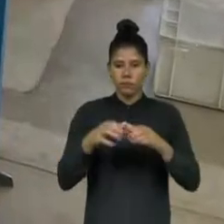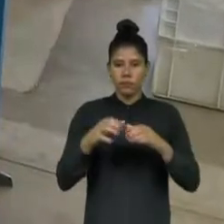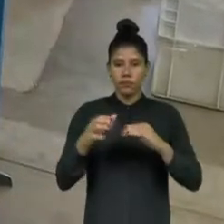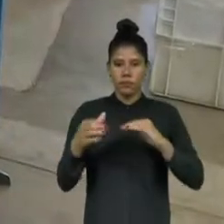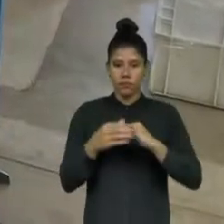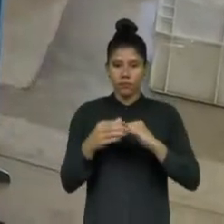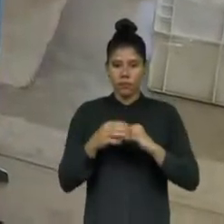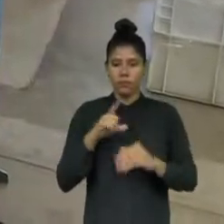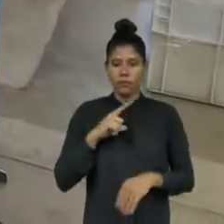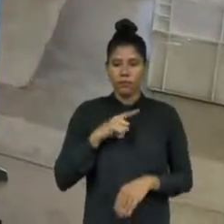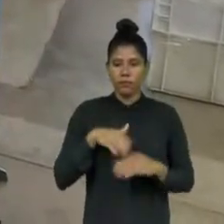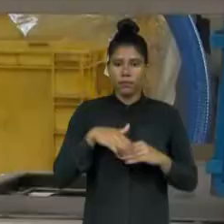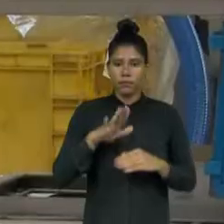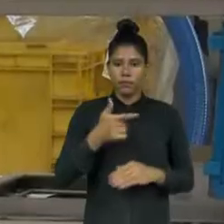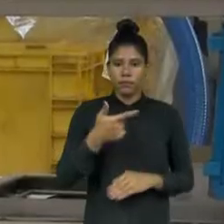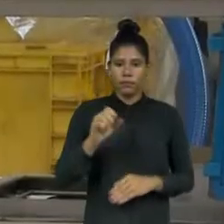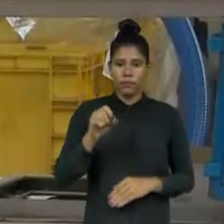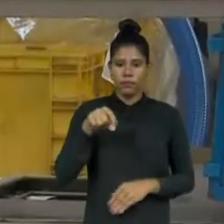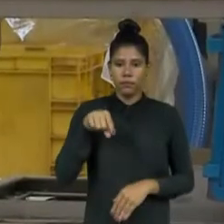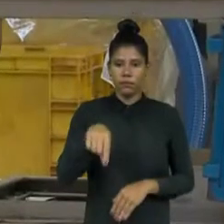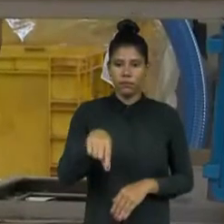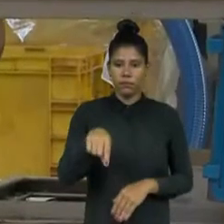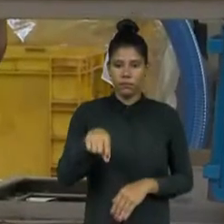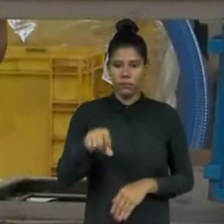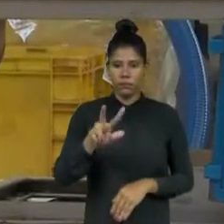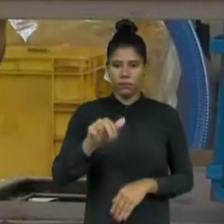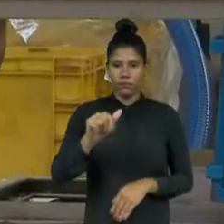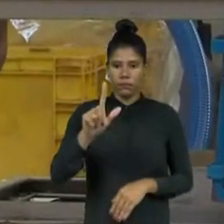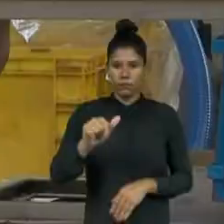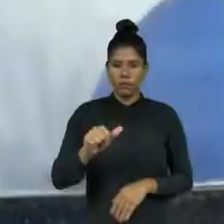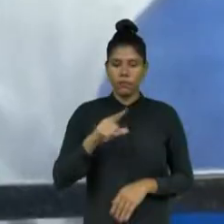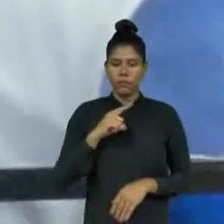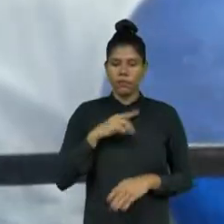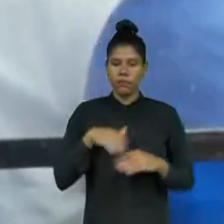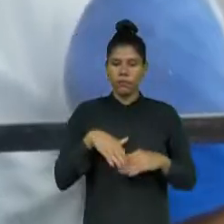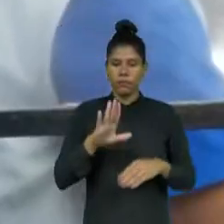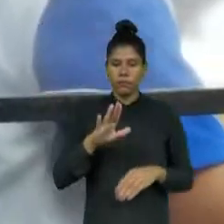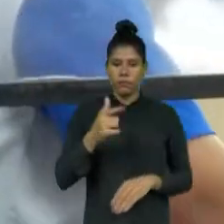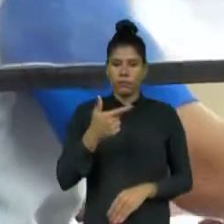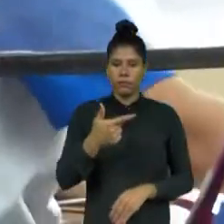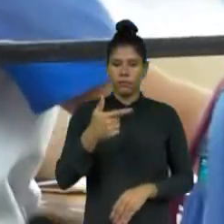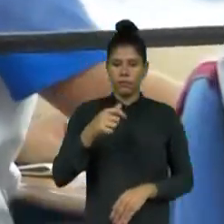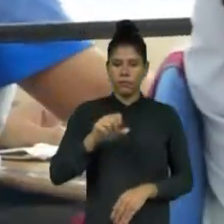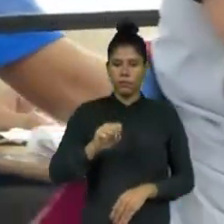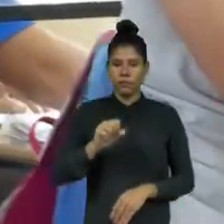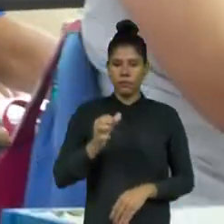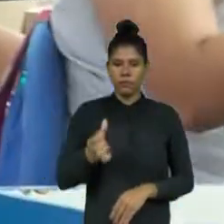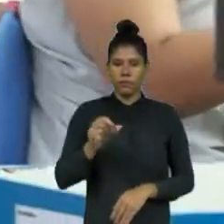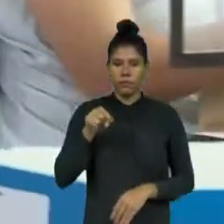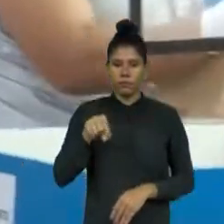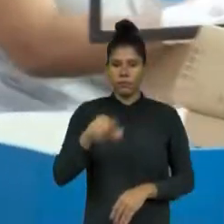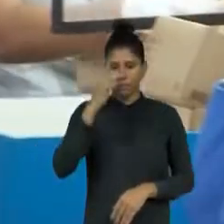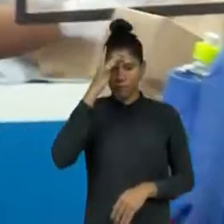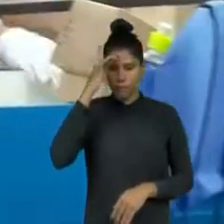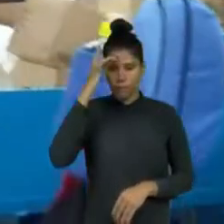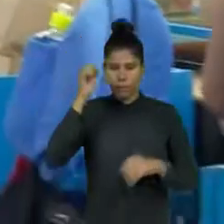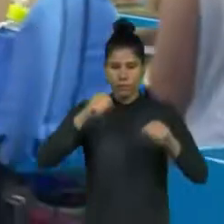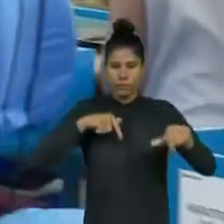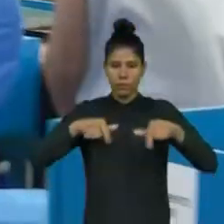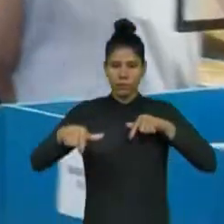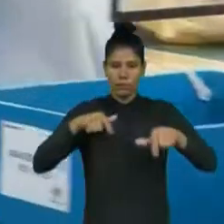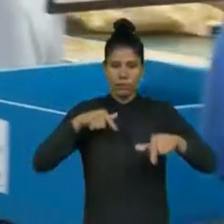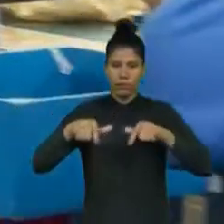no primeiro quadrimestre do ano. O segmento soma mais de 286 mil pessoas empregadas diretamente na